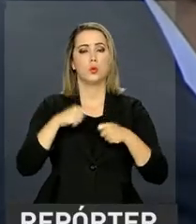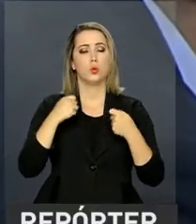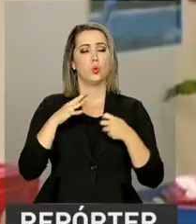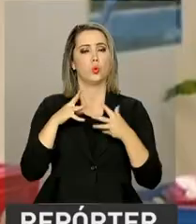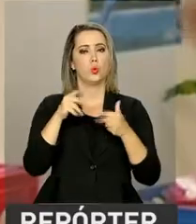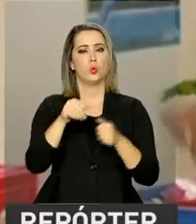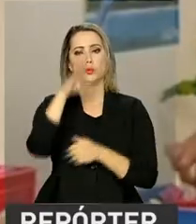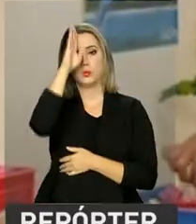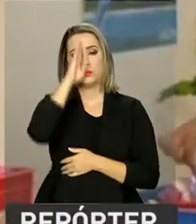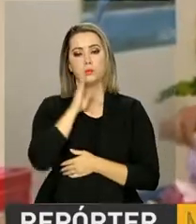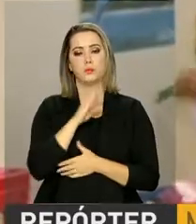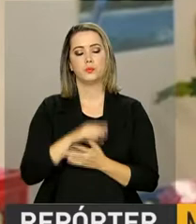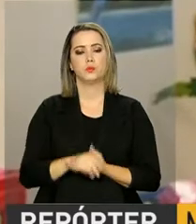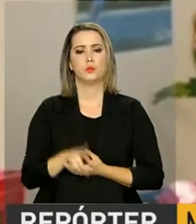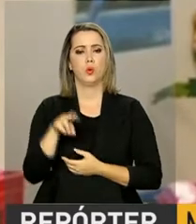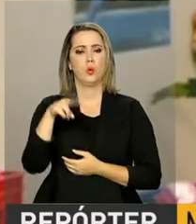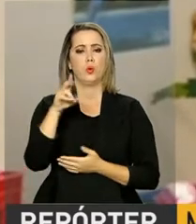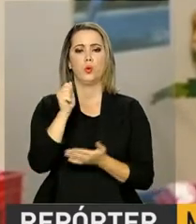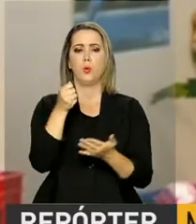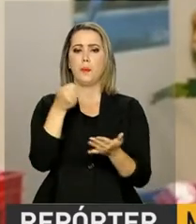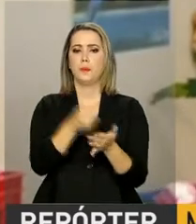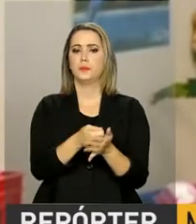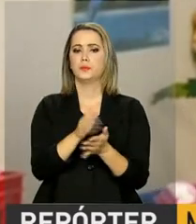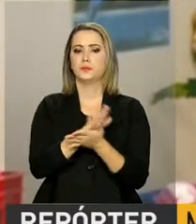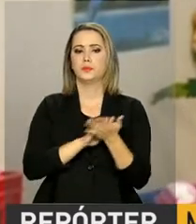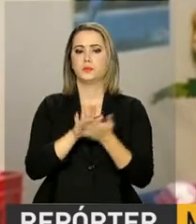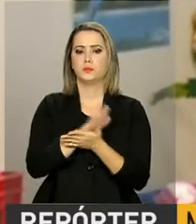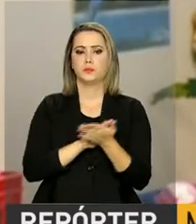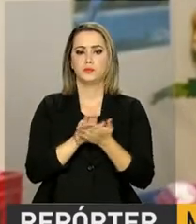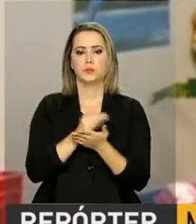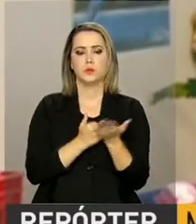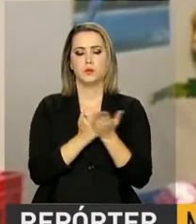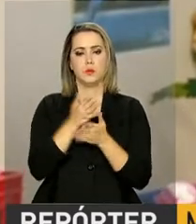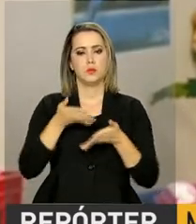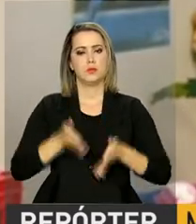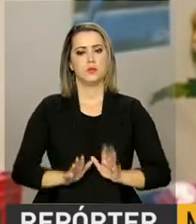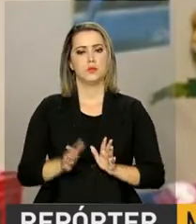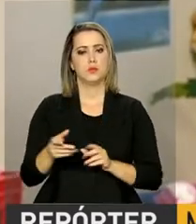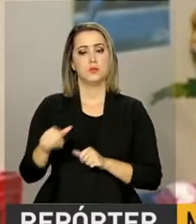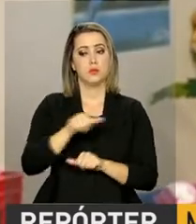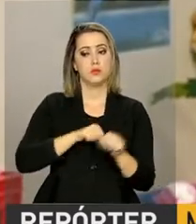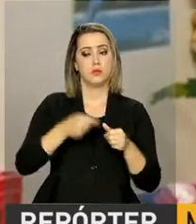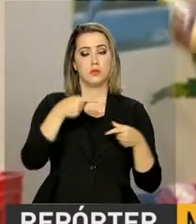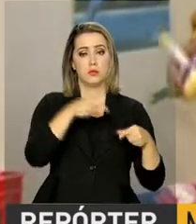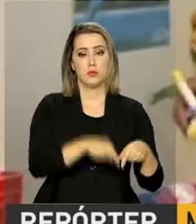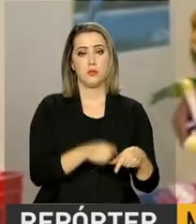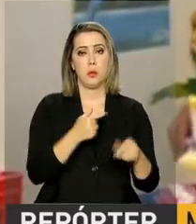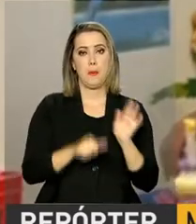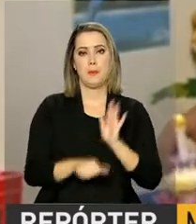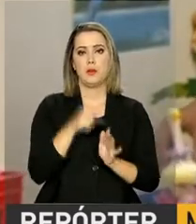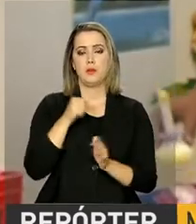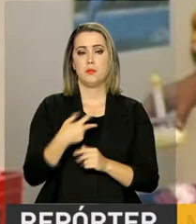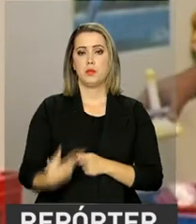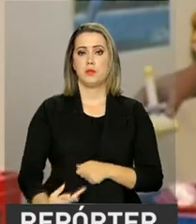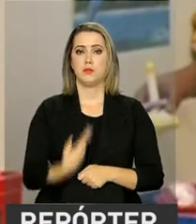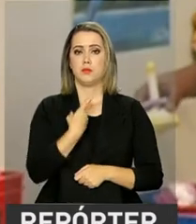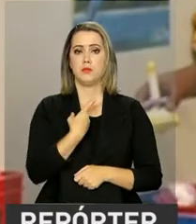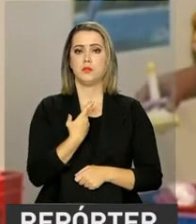de graça. Nunca tive custo nenhum. Desde que ela nasceu, foi transferida para cá, fez a primeira